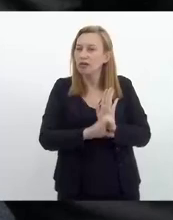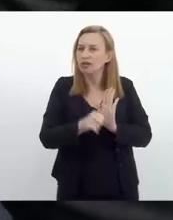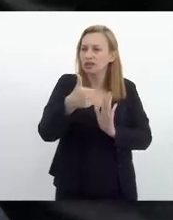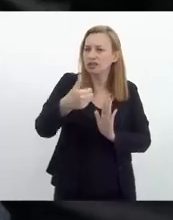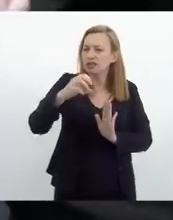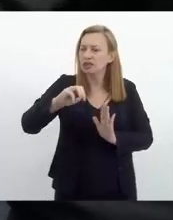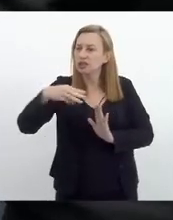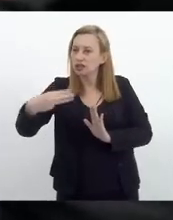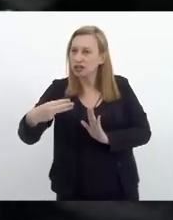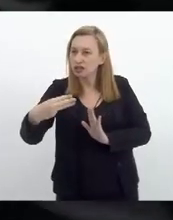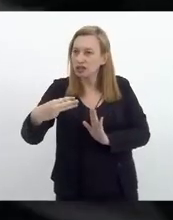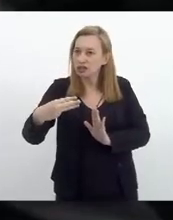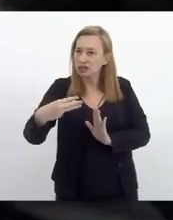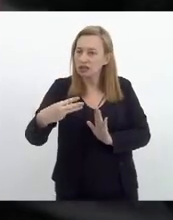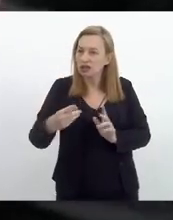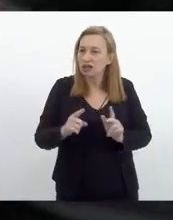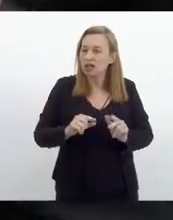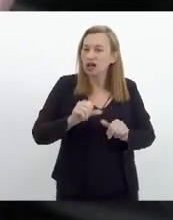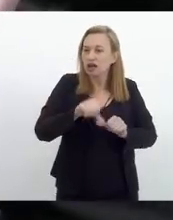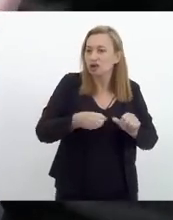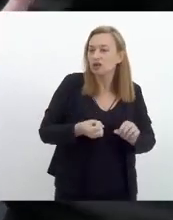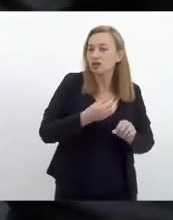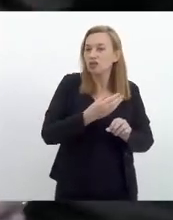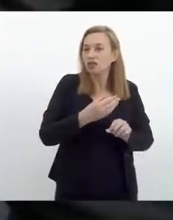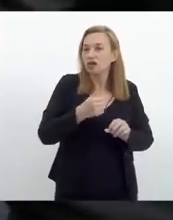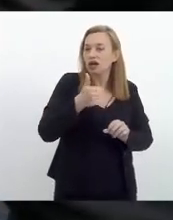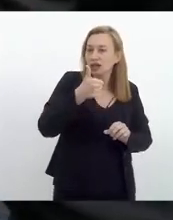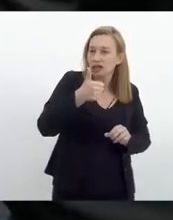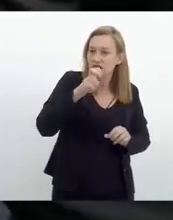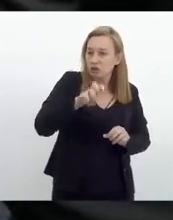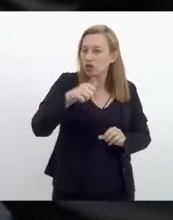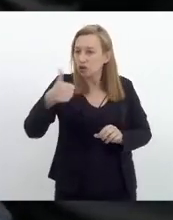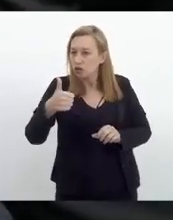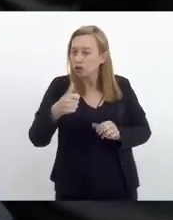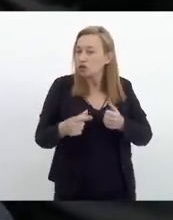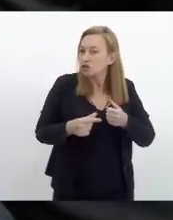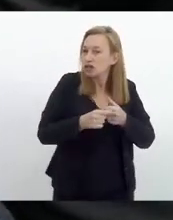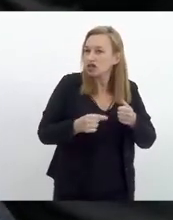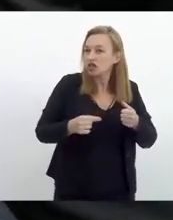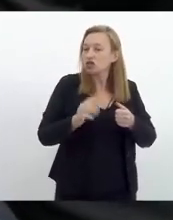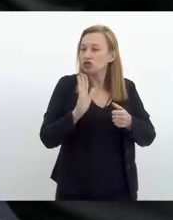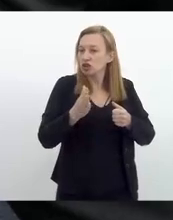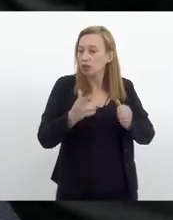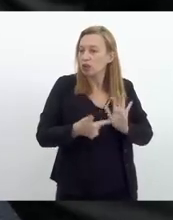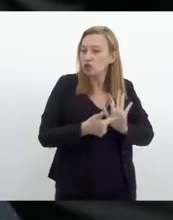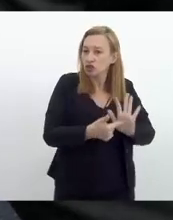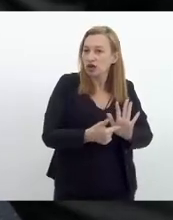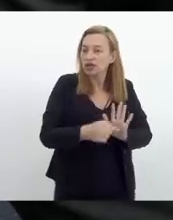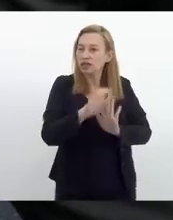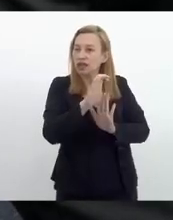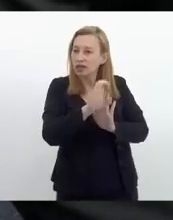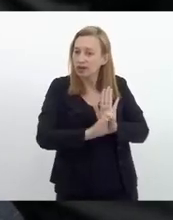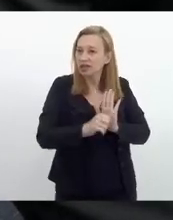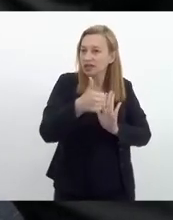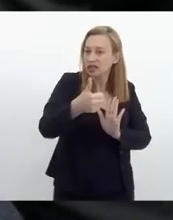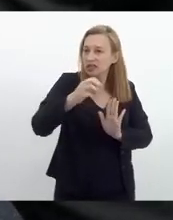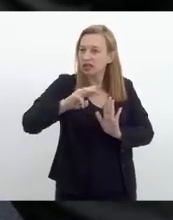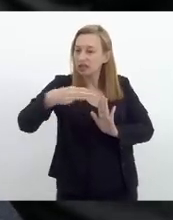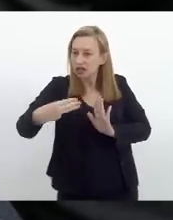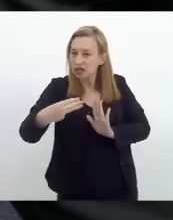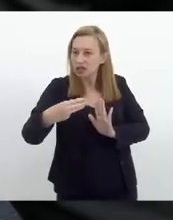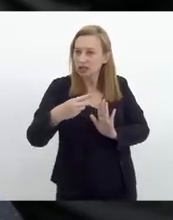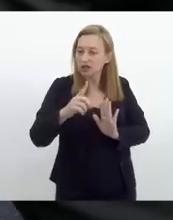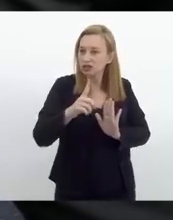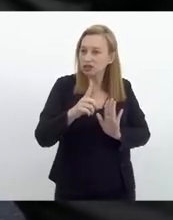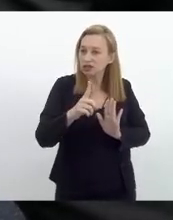revogou a lei complementar 51 e os artigos citados na emenda 103 eles não se